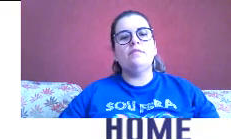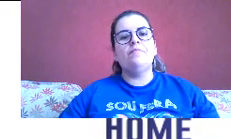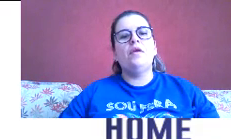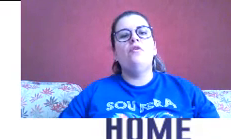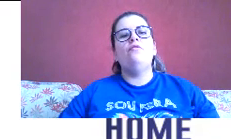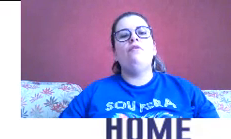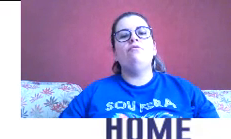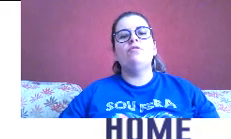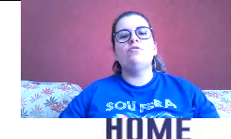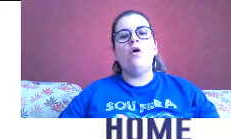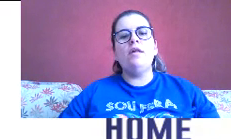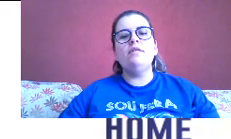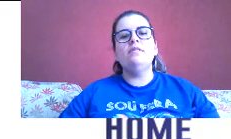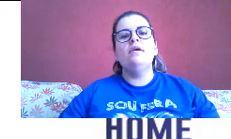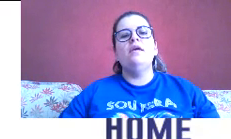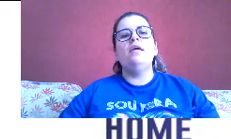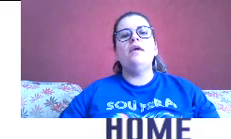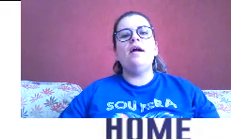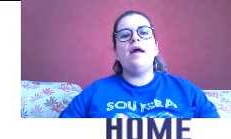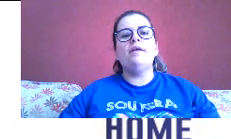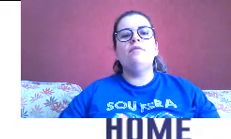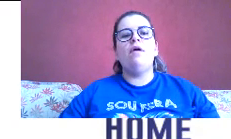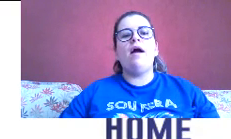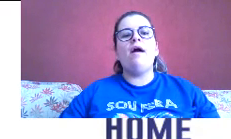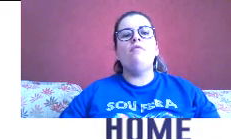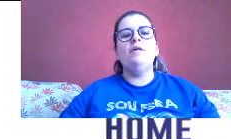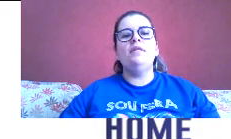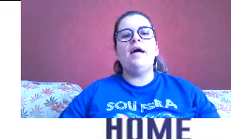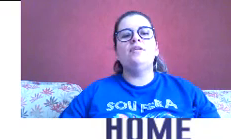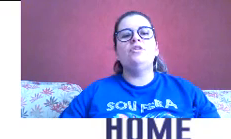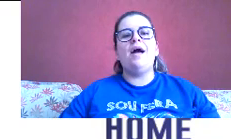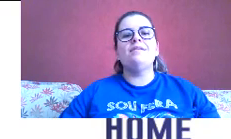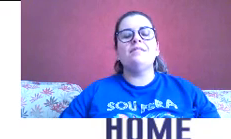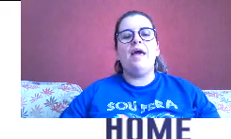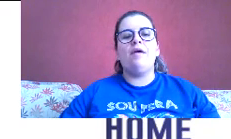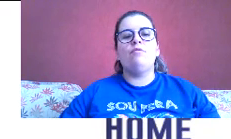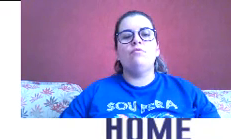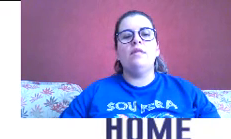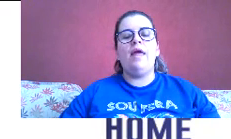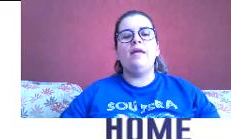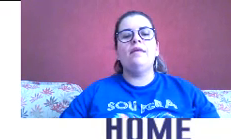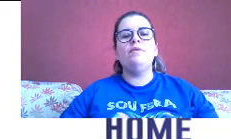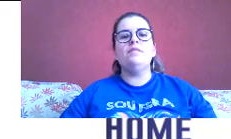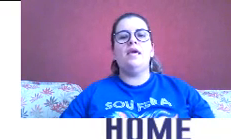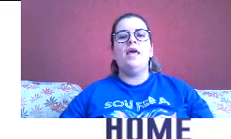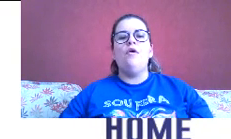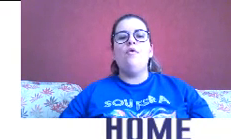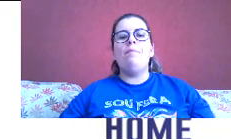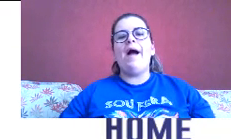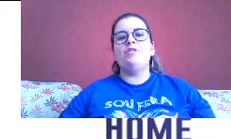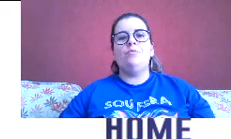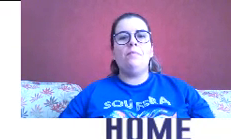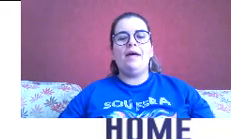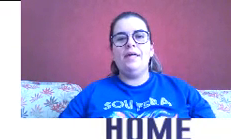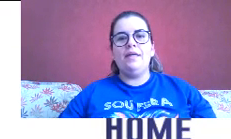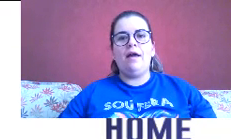superpoderes vivendo histórias que agradam a humanidade há séculos né então assim o